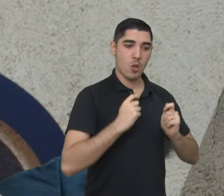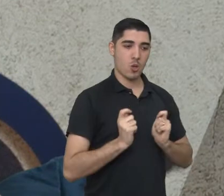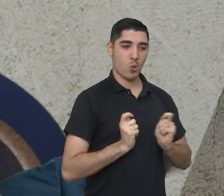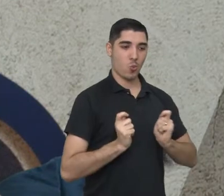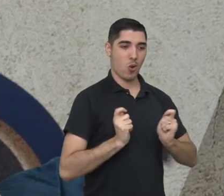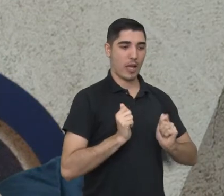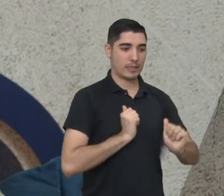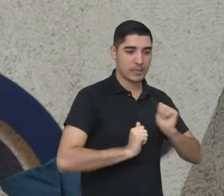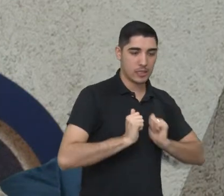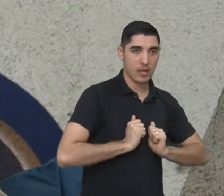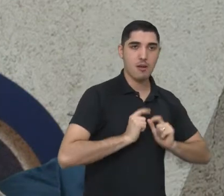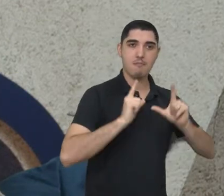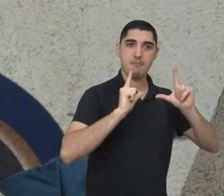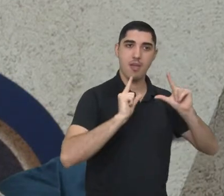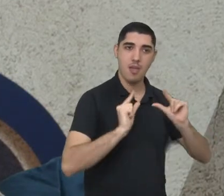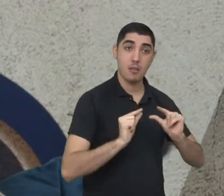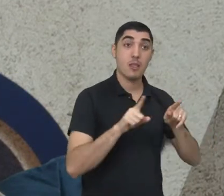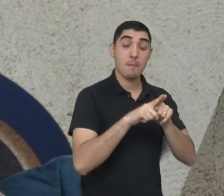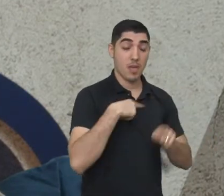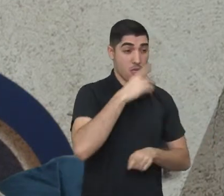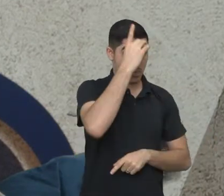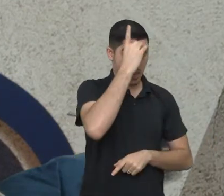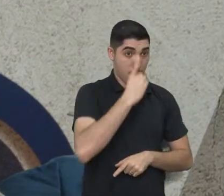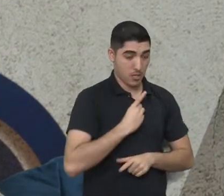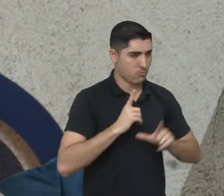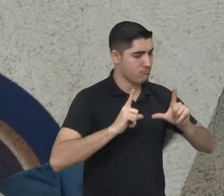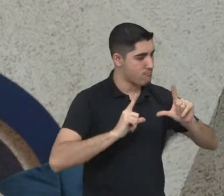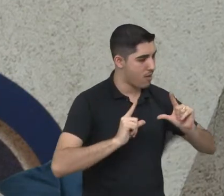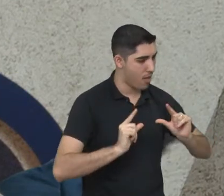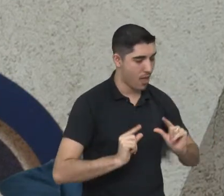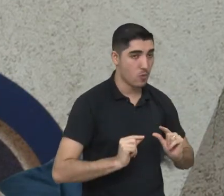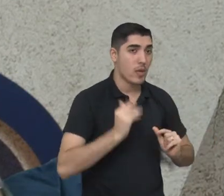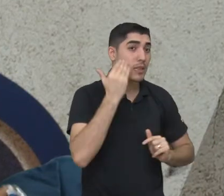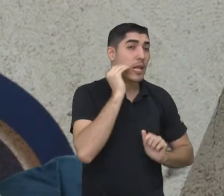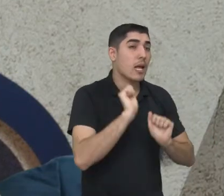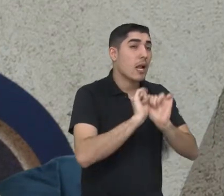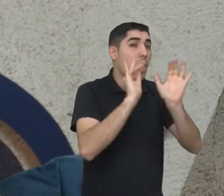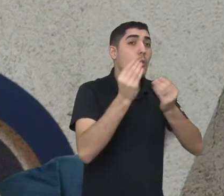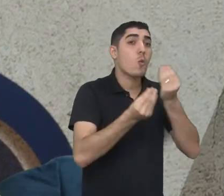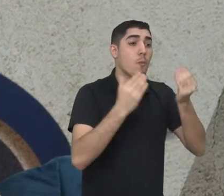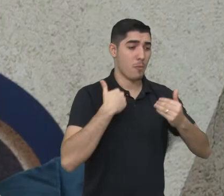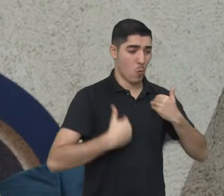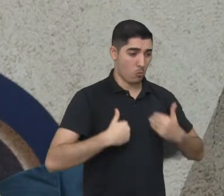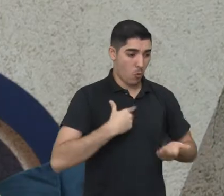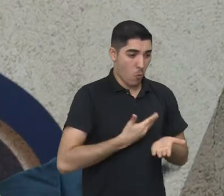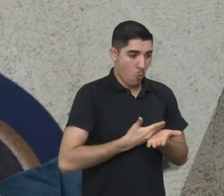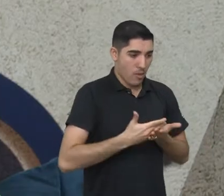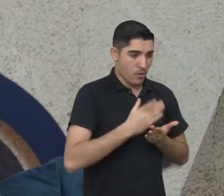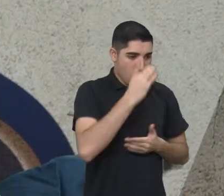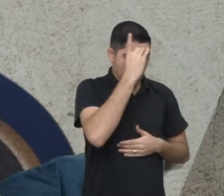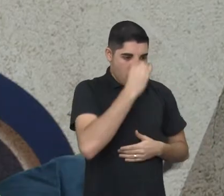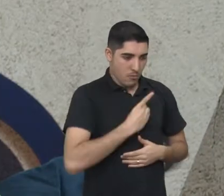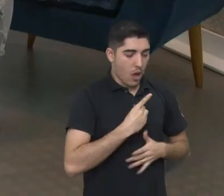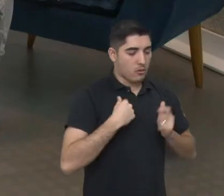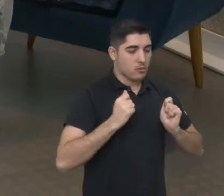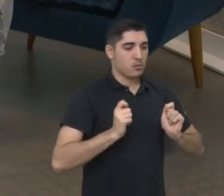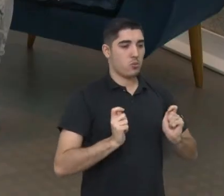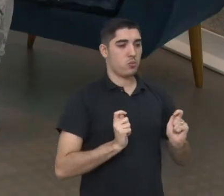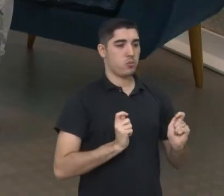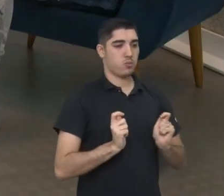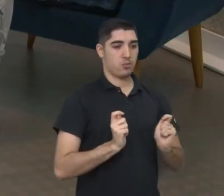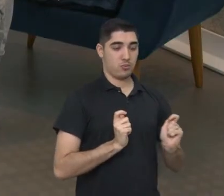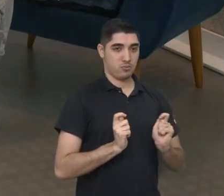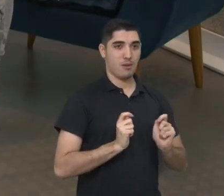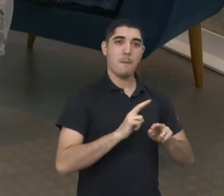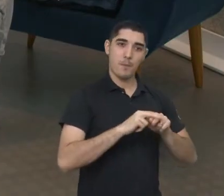minha ansiedade. Eu consigo, por exemplo, tratar a minha depressão, entendendo como é a depressão no meu corpo. Então é toda essa proposta